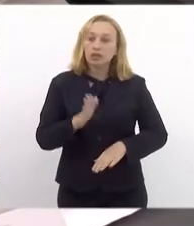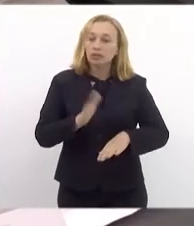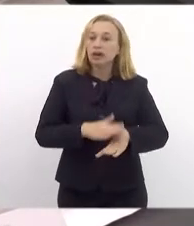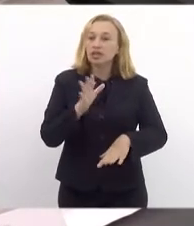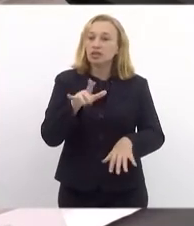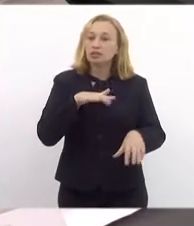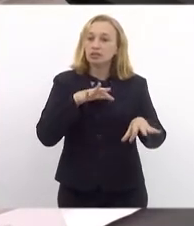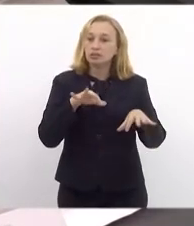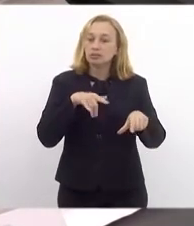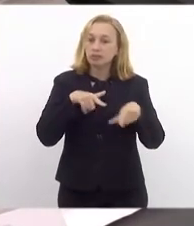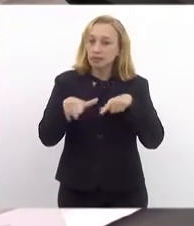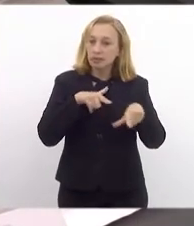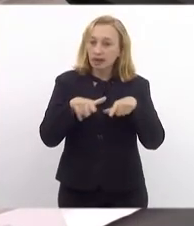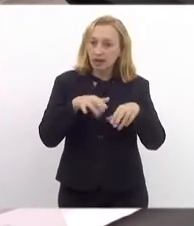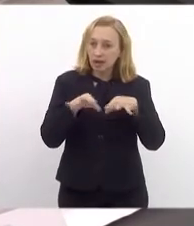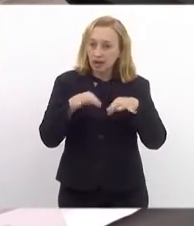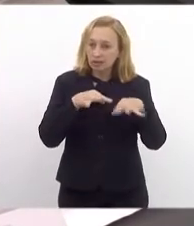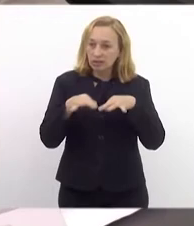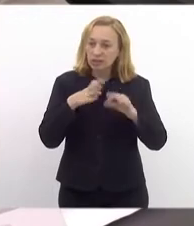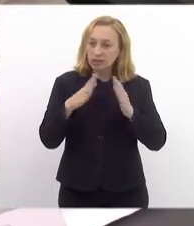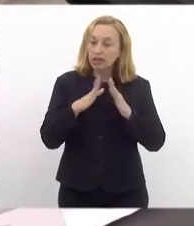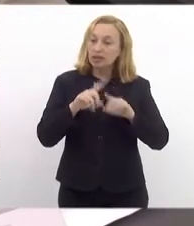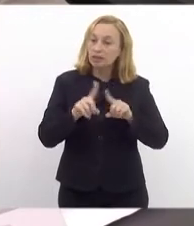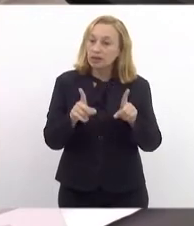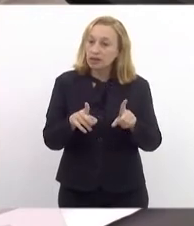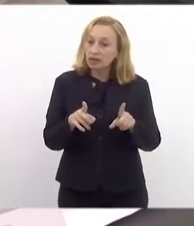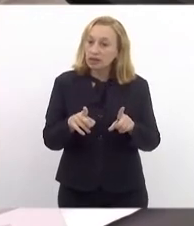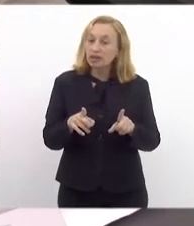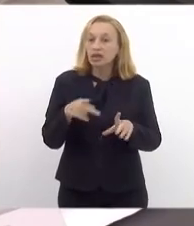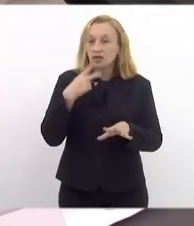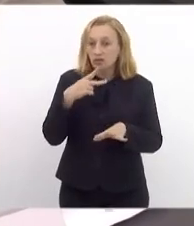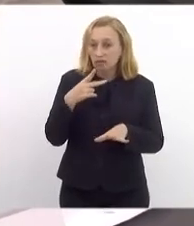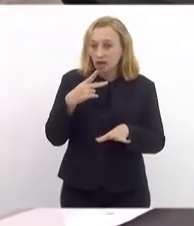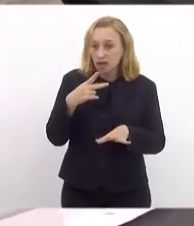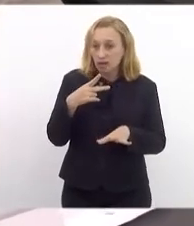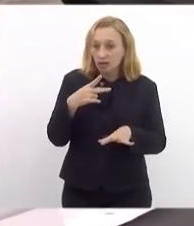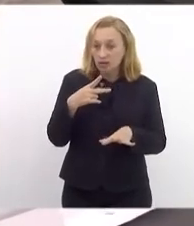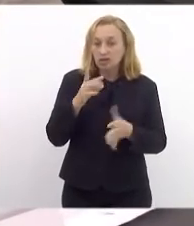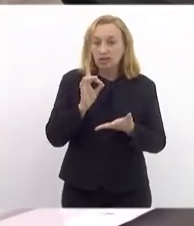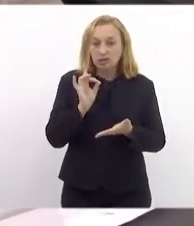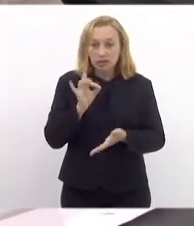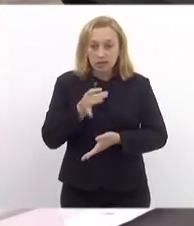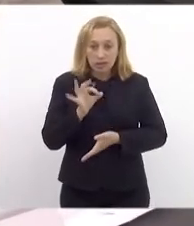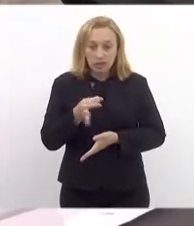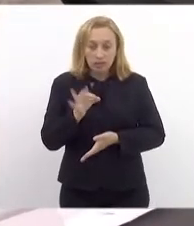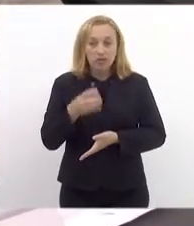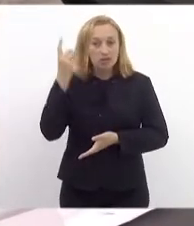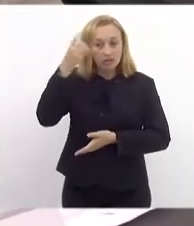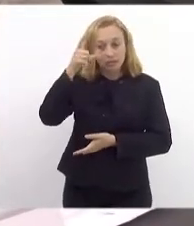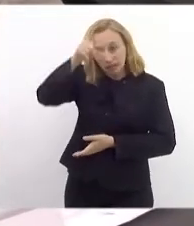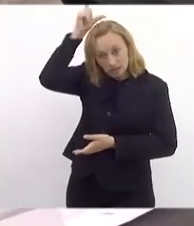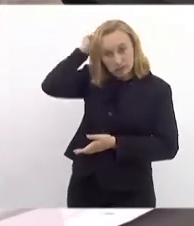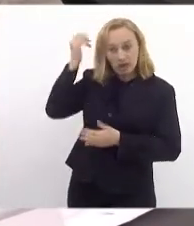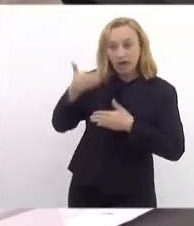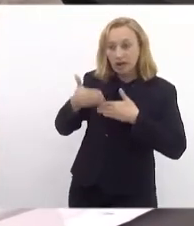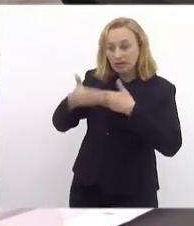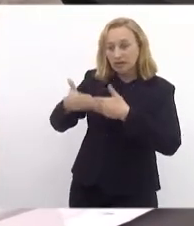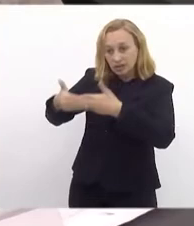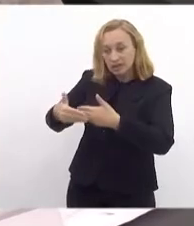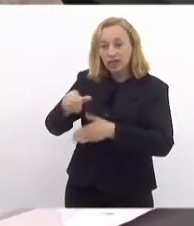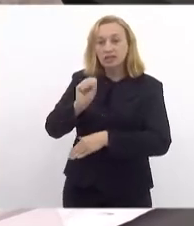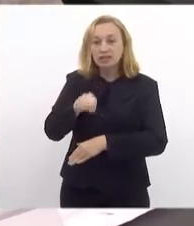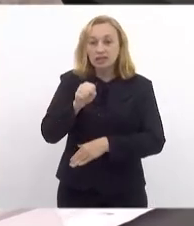mais preparado dessa casa né mas nesse ponto eu de vio profundamente Deputado nos palcos porque eu acho que nós temos que avançar